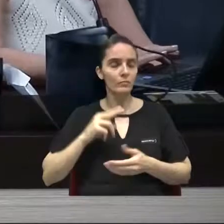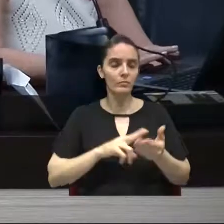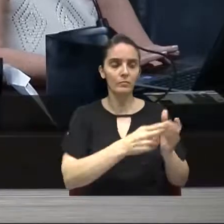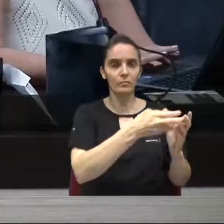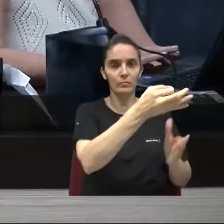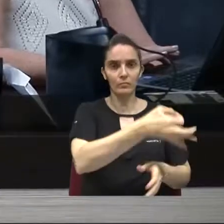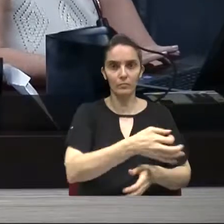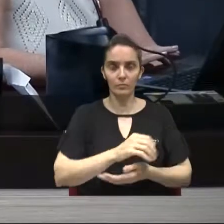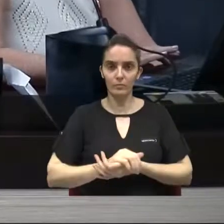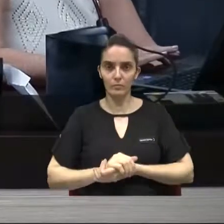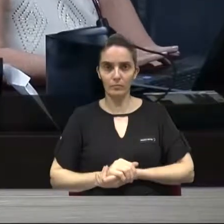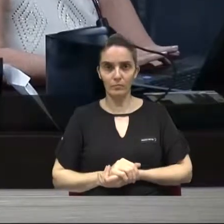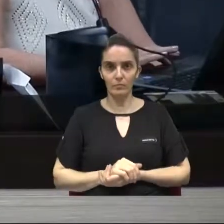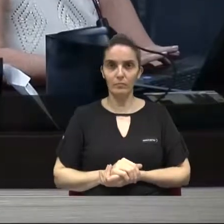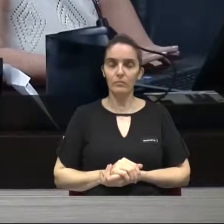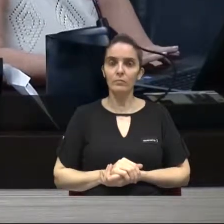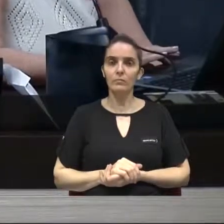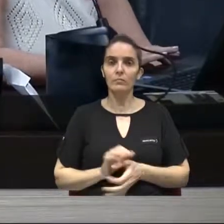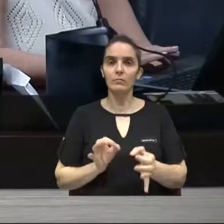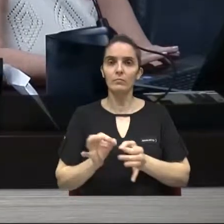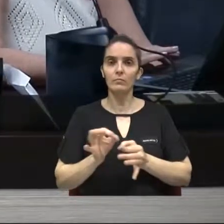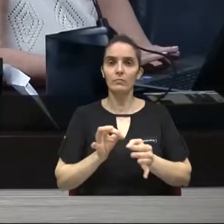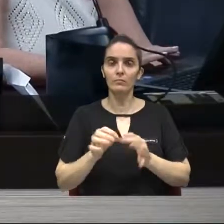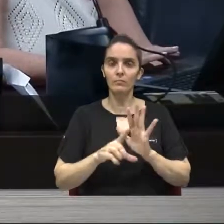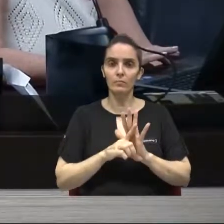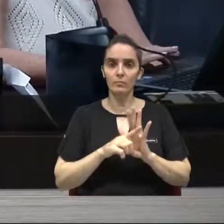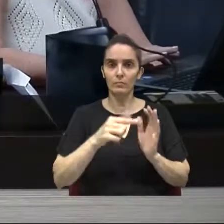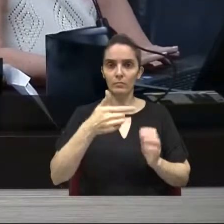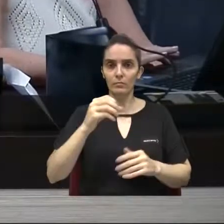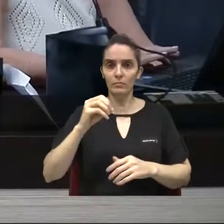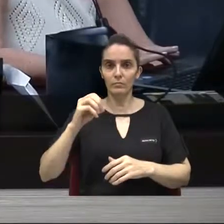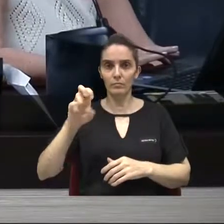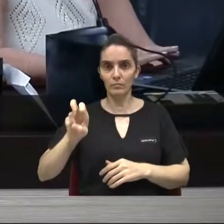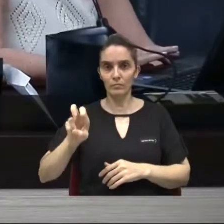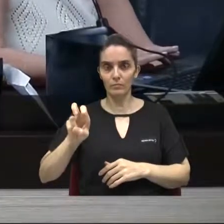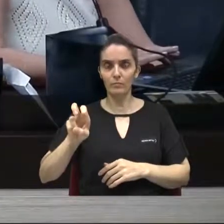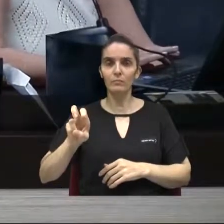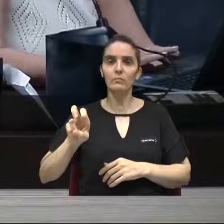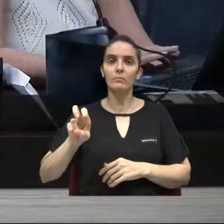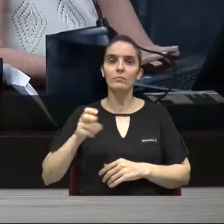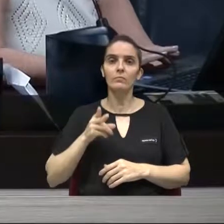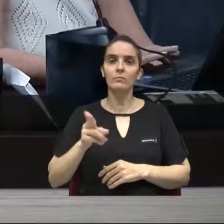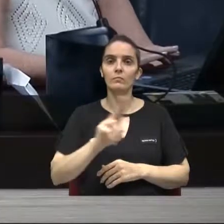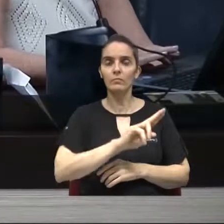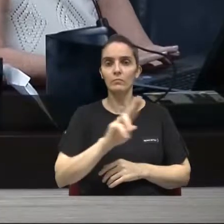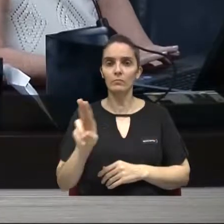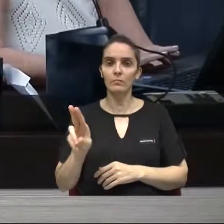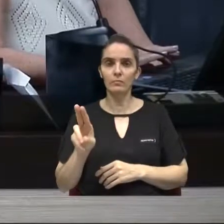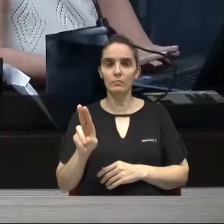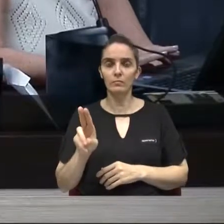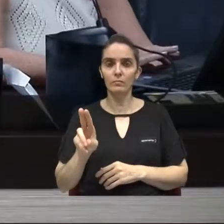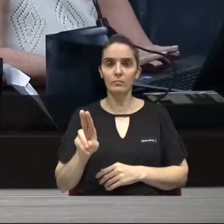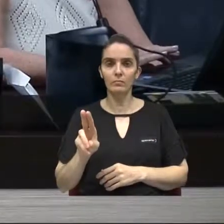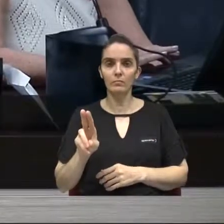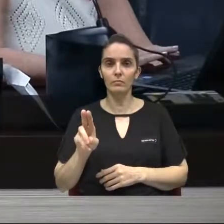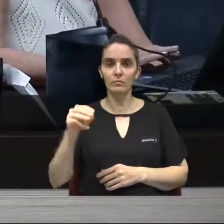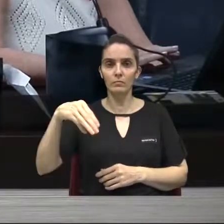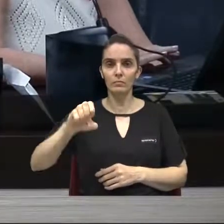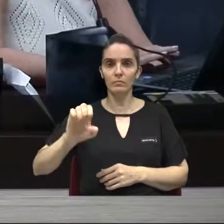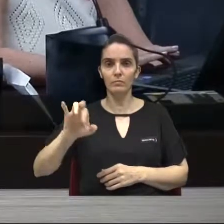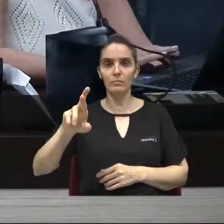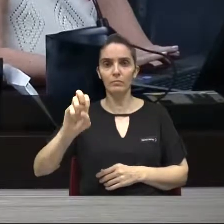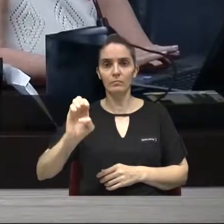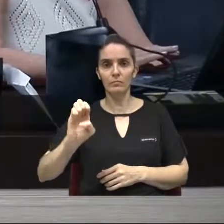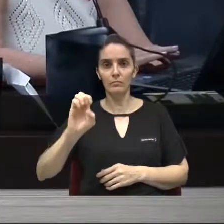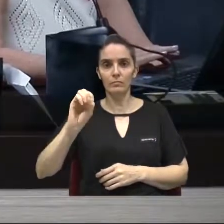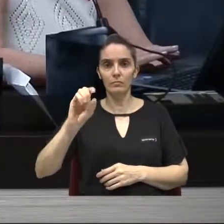às comissões competentes. Projeto de Lei 205, perpetua o nome da senhora Meirili Esteves